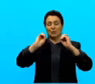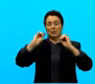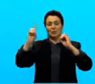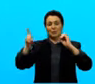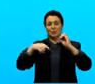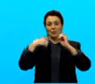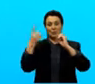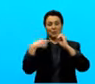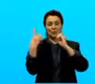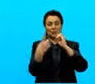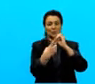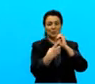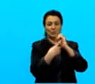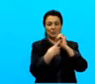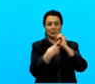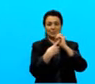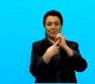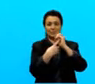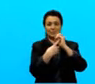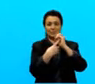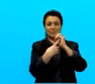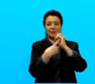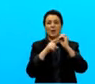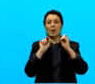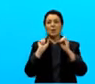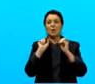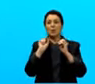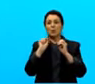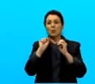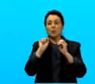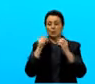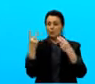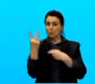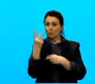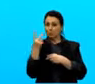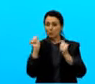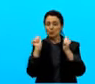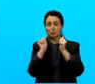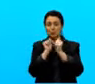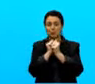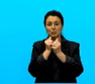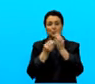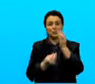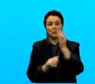Quando ocorre a fecundação, o ovócito mais o espermatozoide